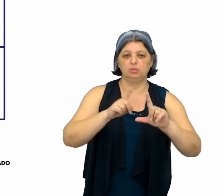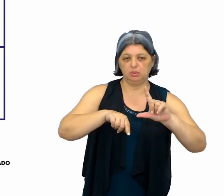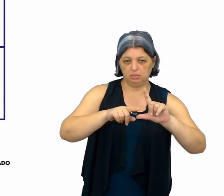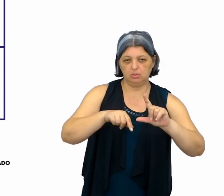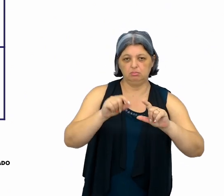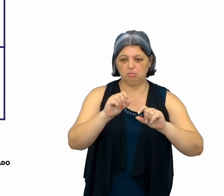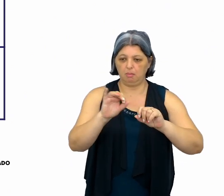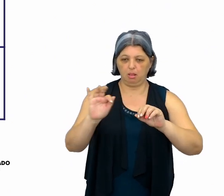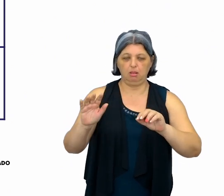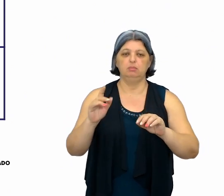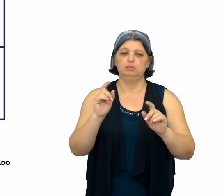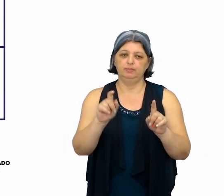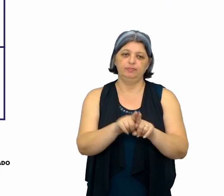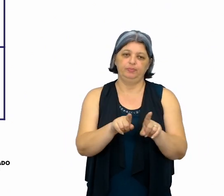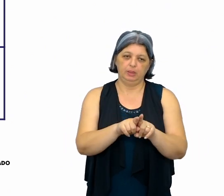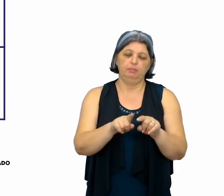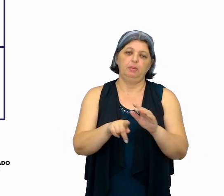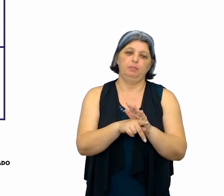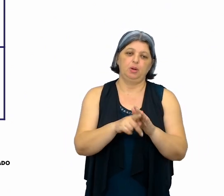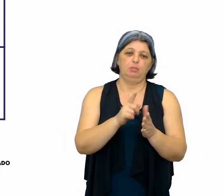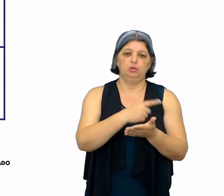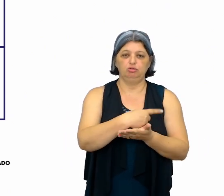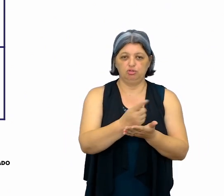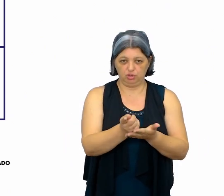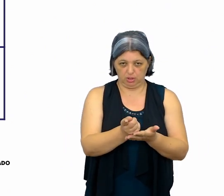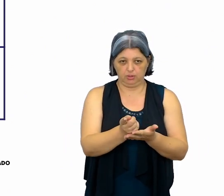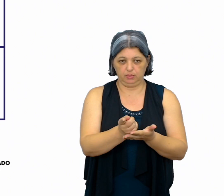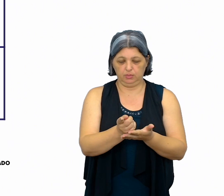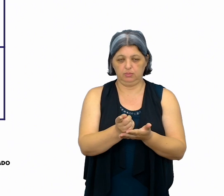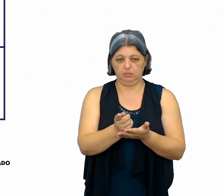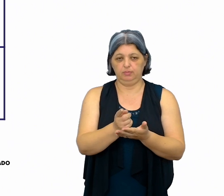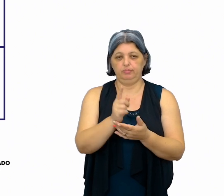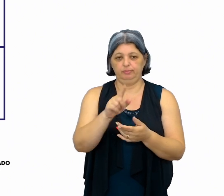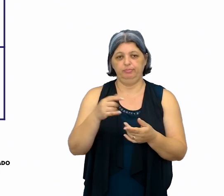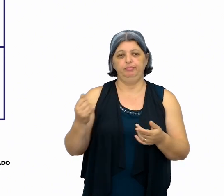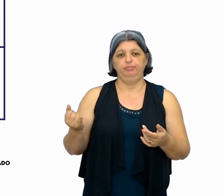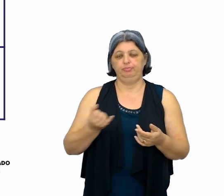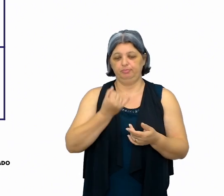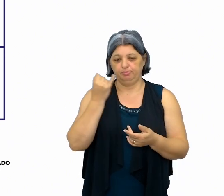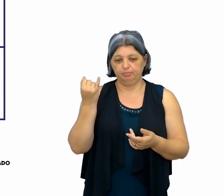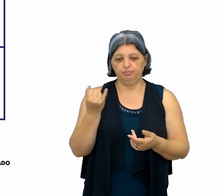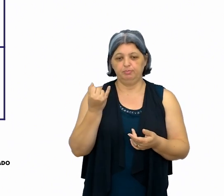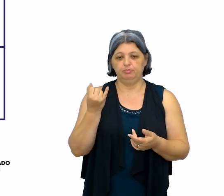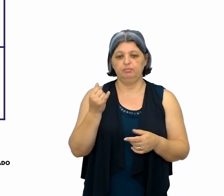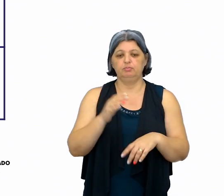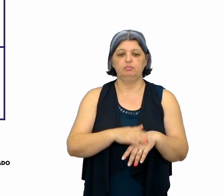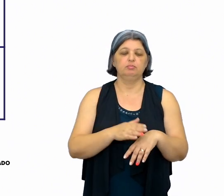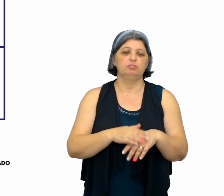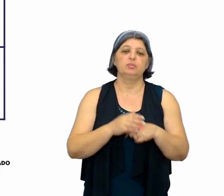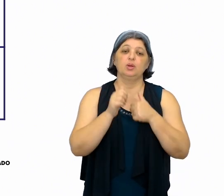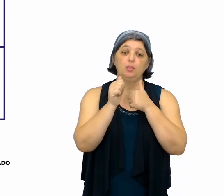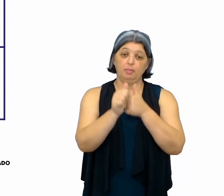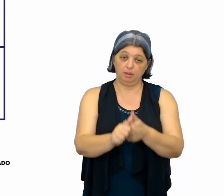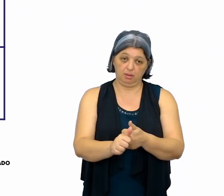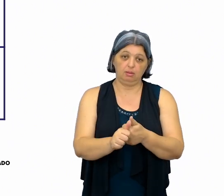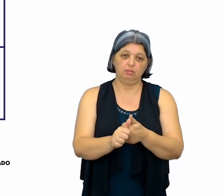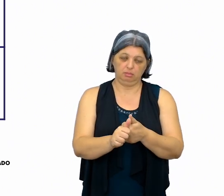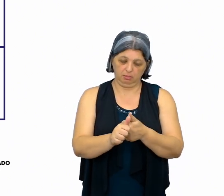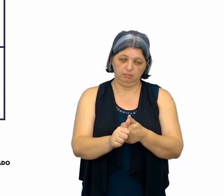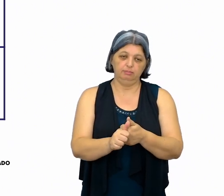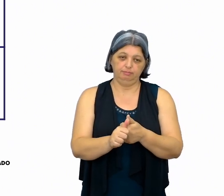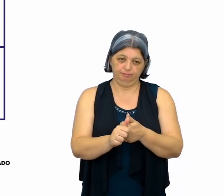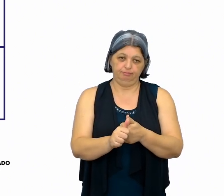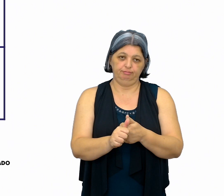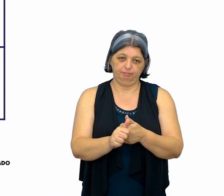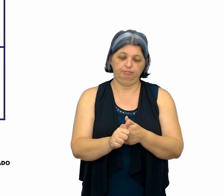das características do gênero, tá? Então, essas questões aí precisam ser acompanhadas de perto com o